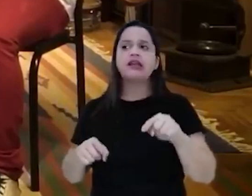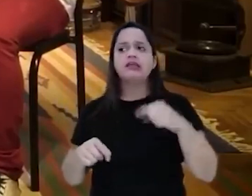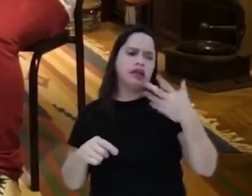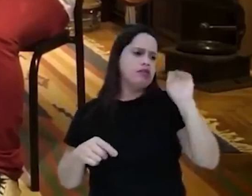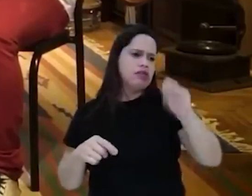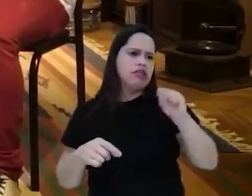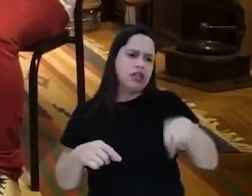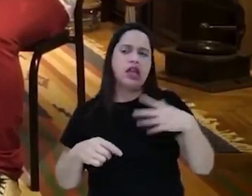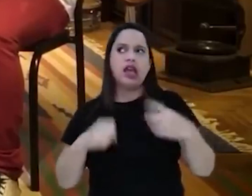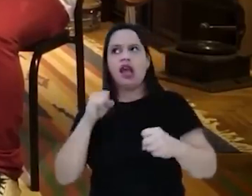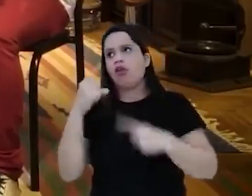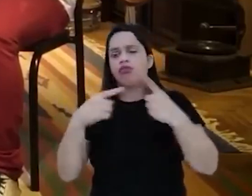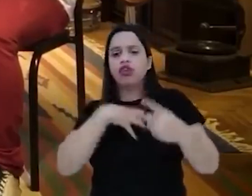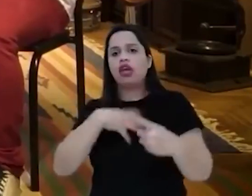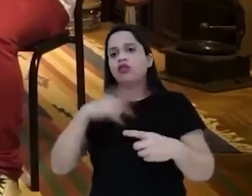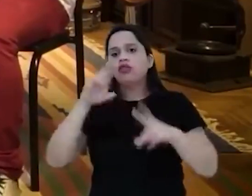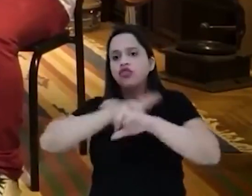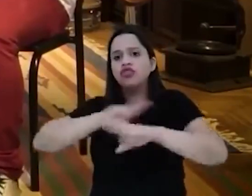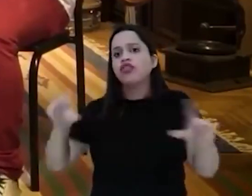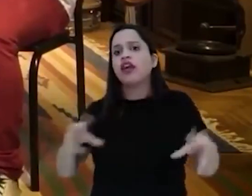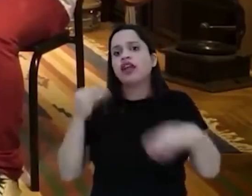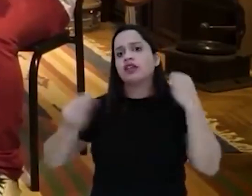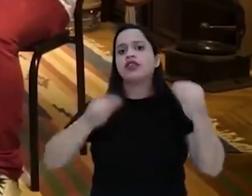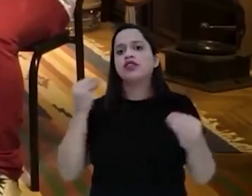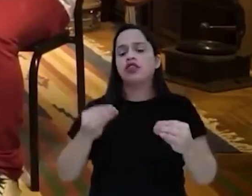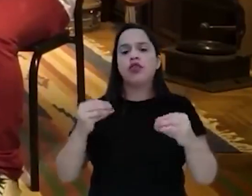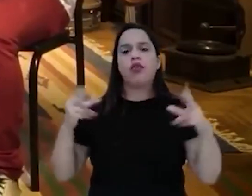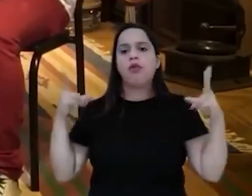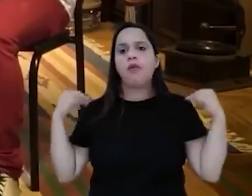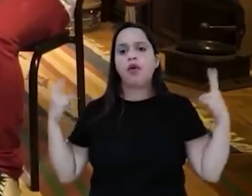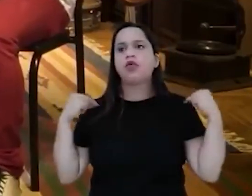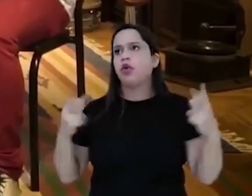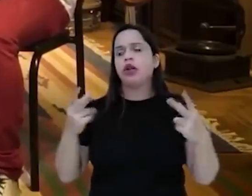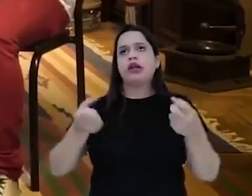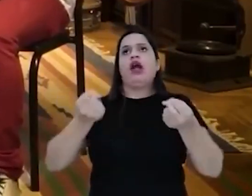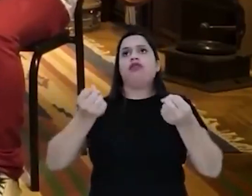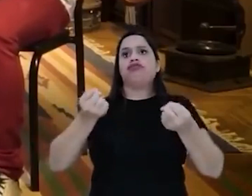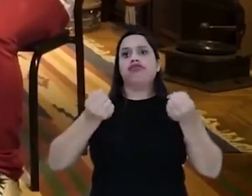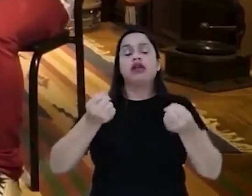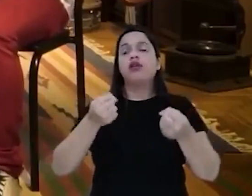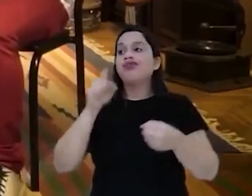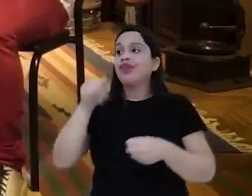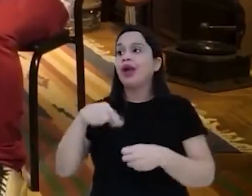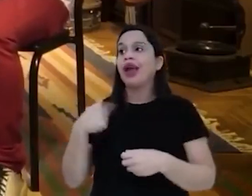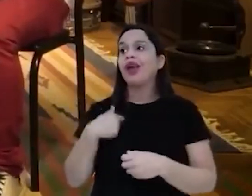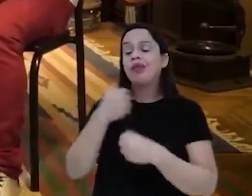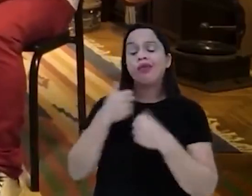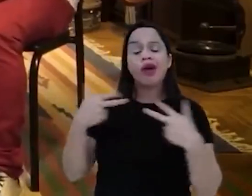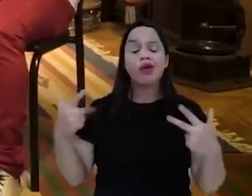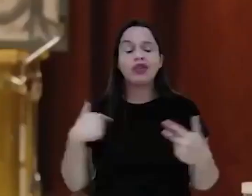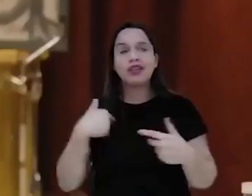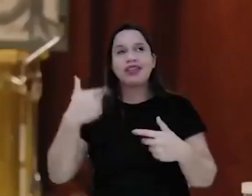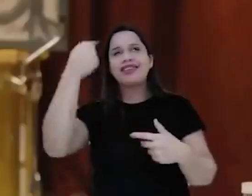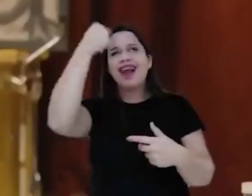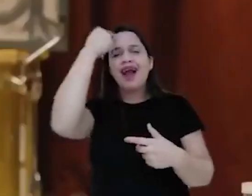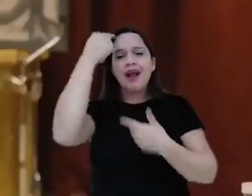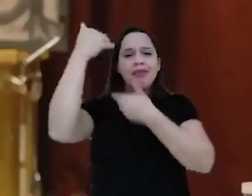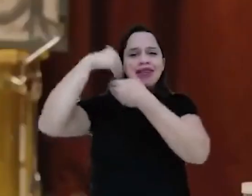é assim é uma forma diferente de pilotar Sei lá o cara tá uma situação secaram que você